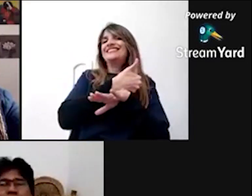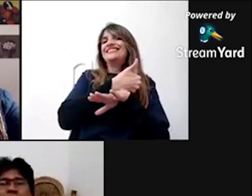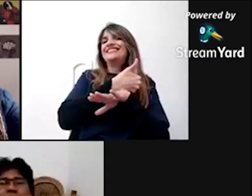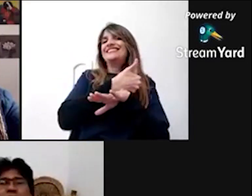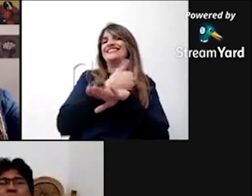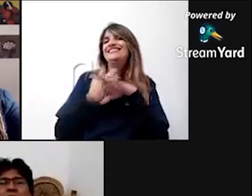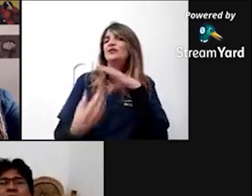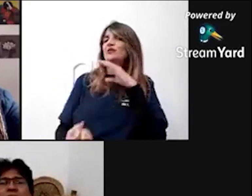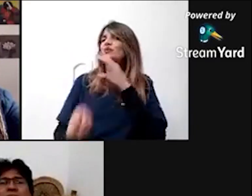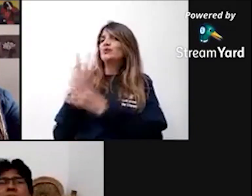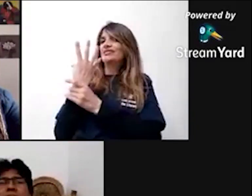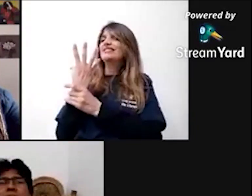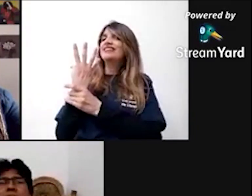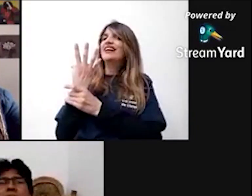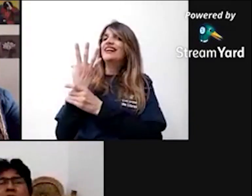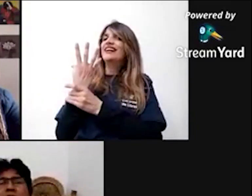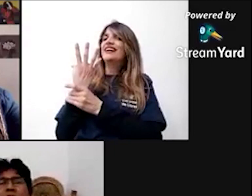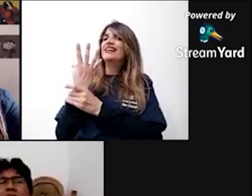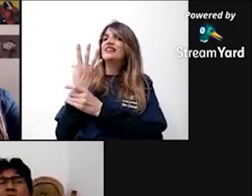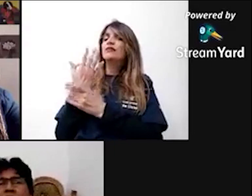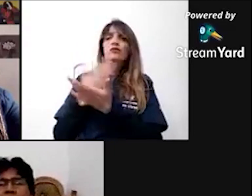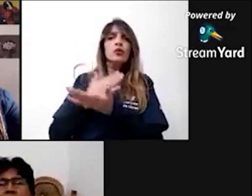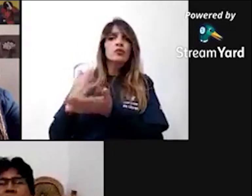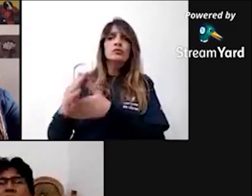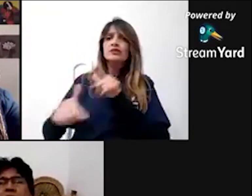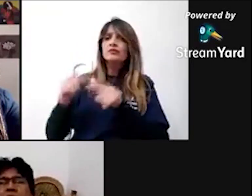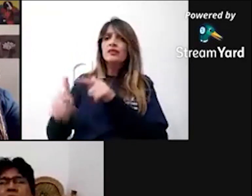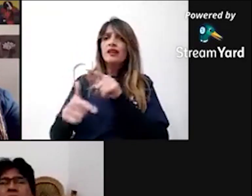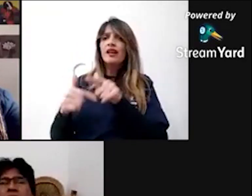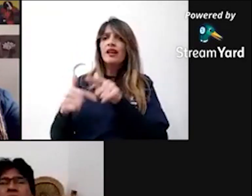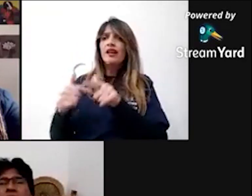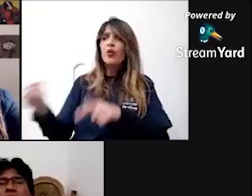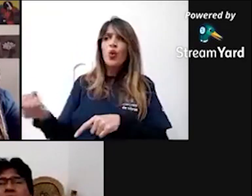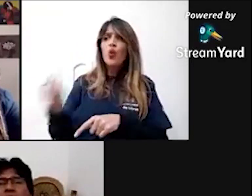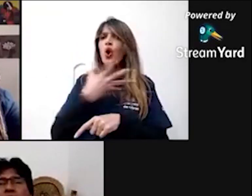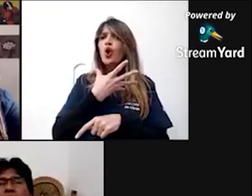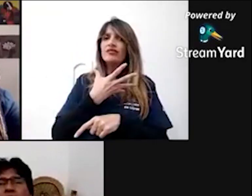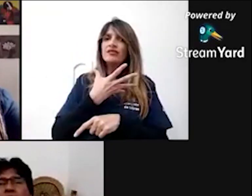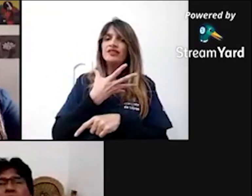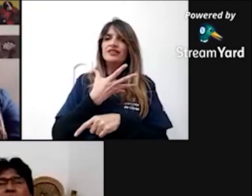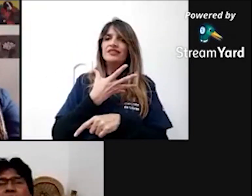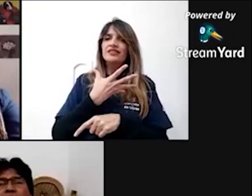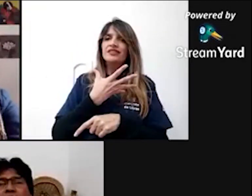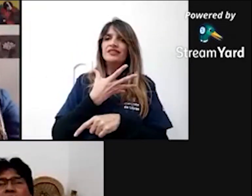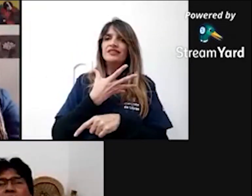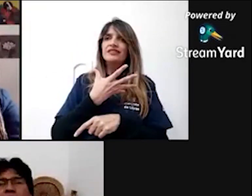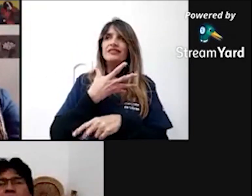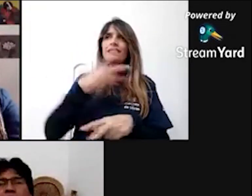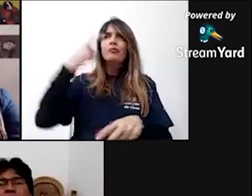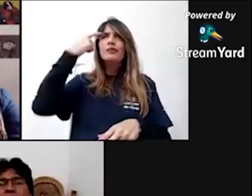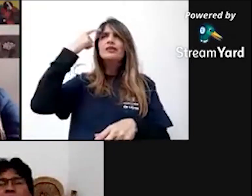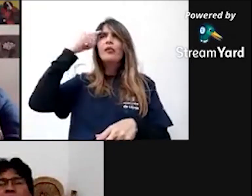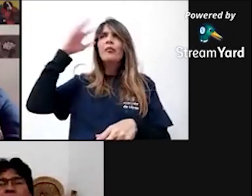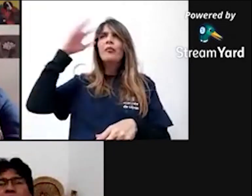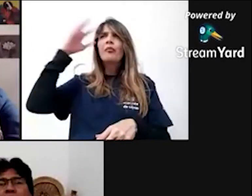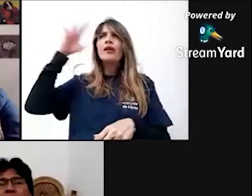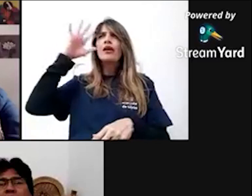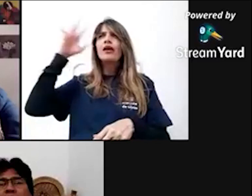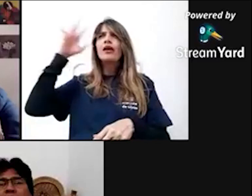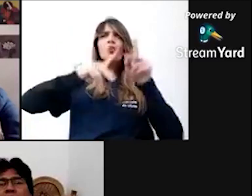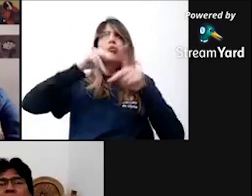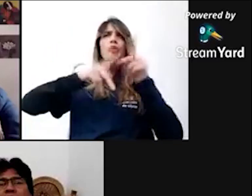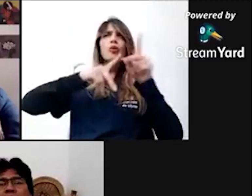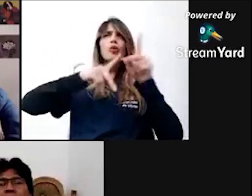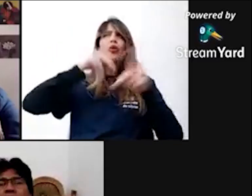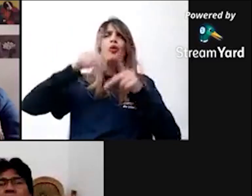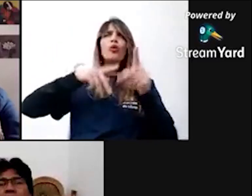começar a trabalhar com as novas imagens que nós estamos vendo. Se é uma imagem do povo Munduruku, é do povo Munduruku, se é do